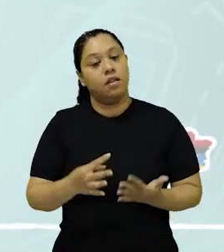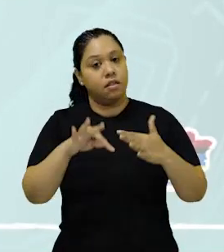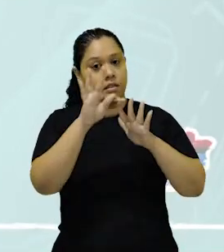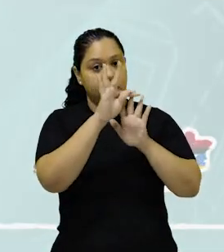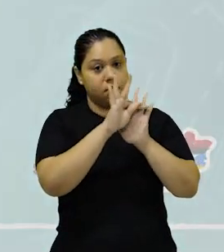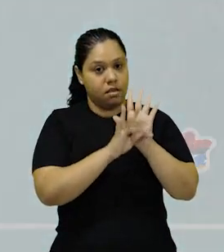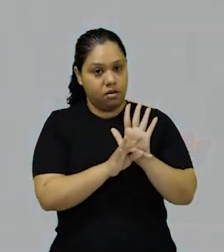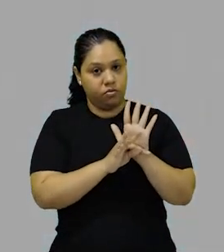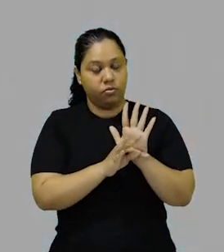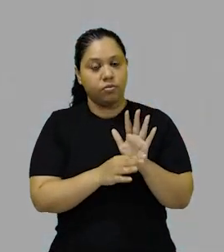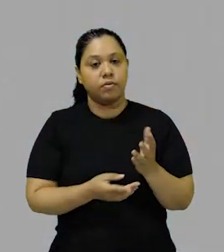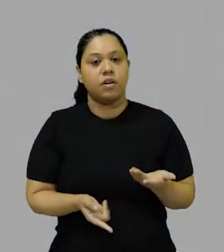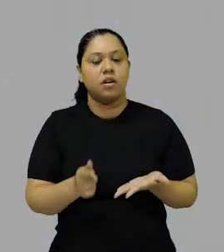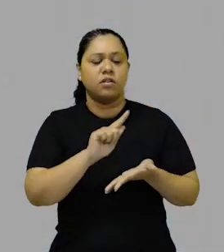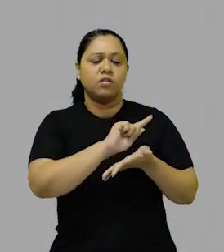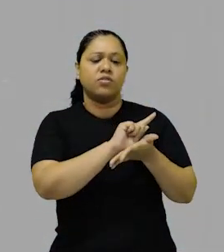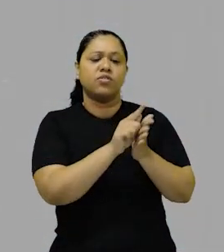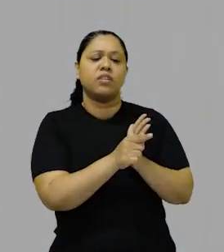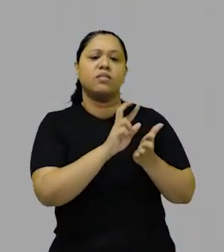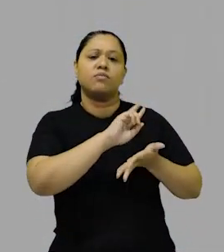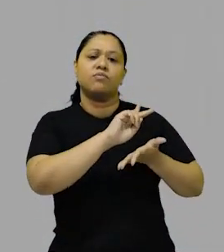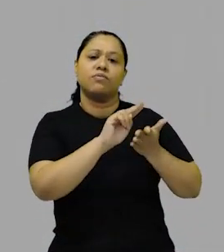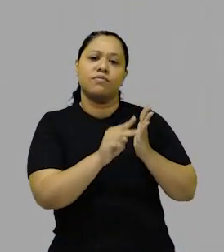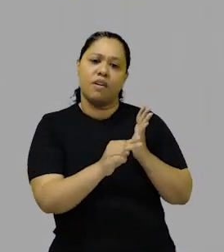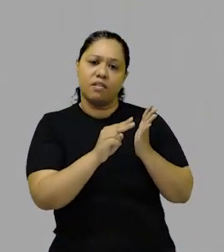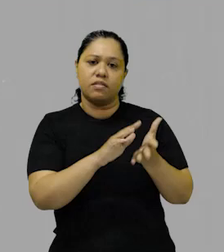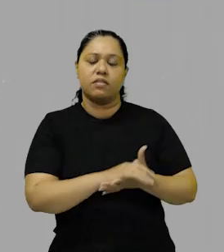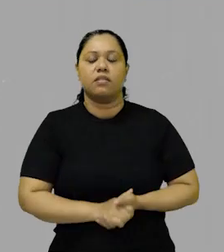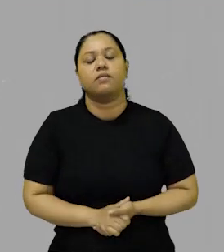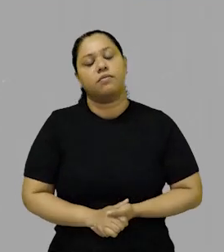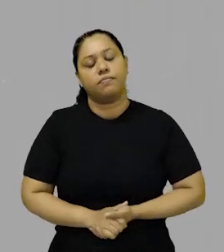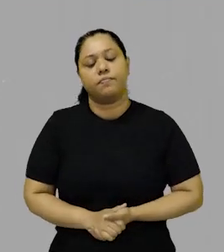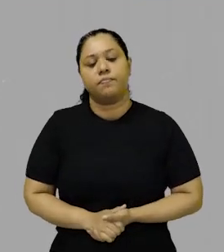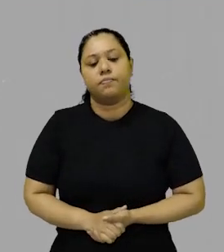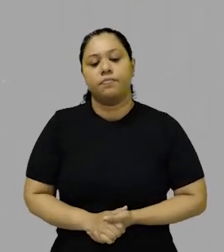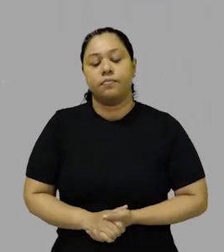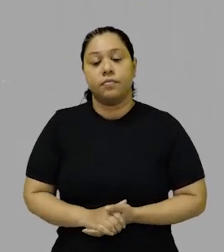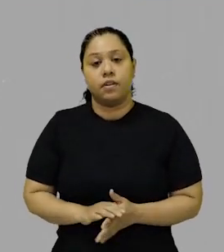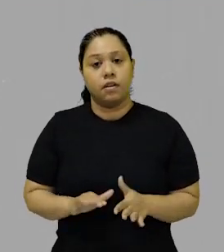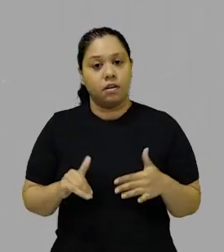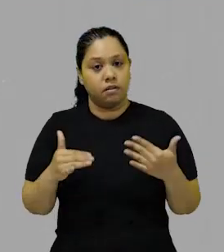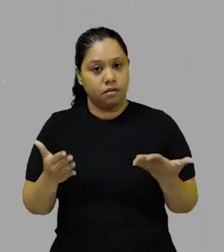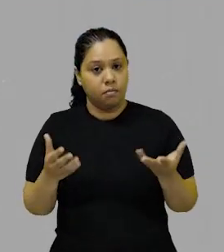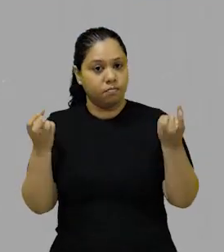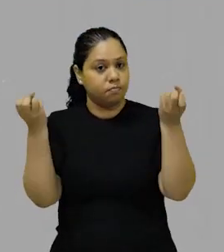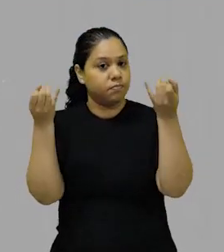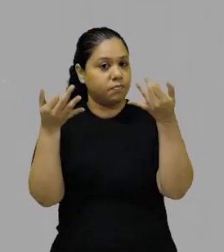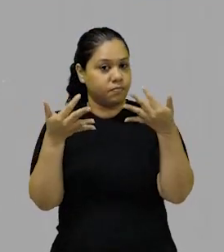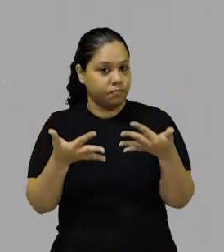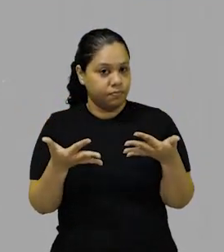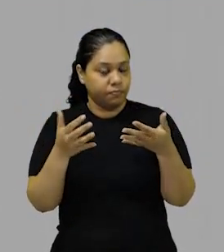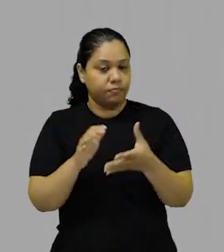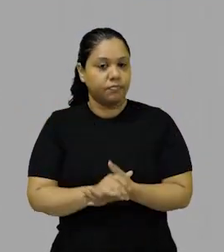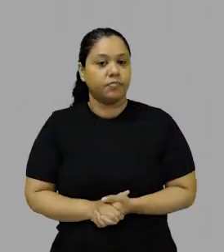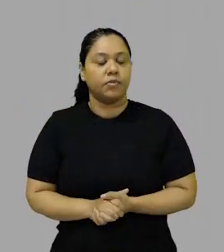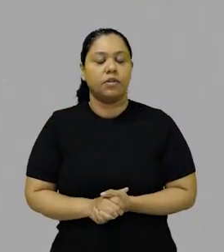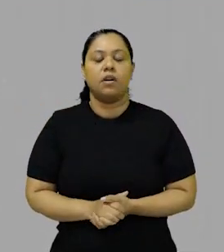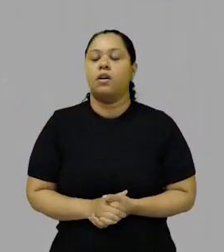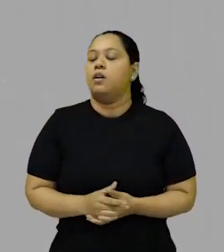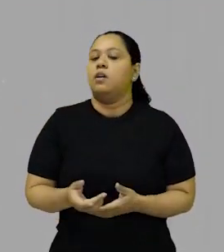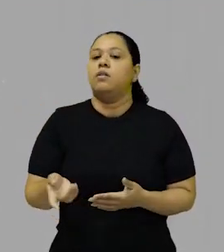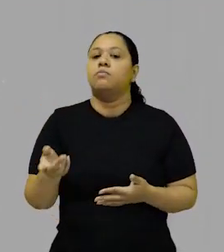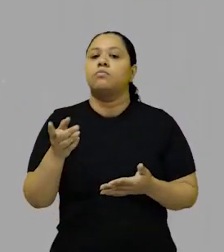textos de gêneros diversos ou gêneros variados. Então nós vamos falar de vários tipos